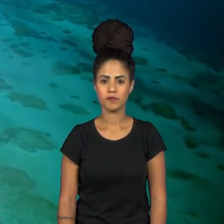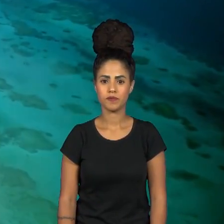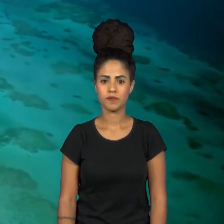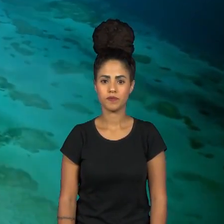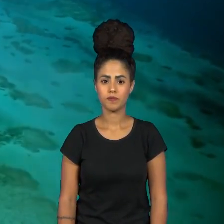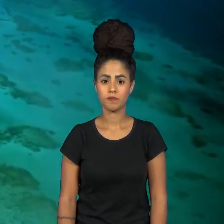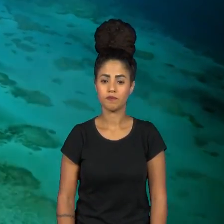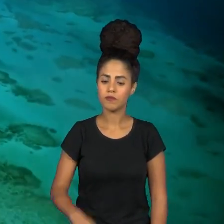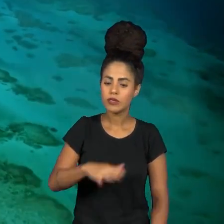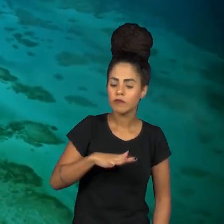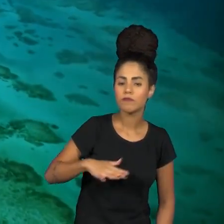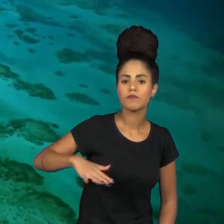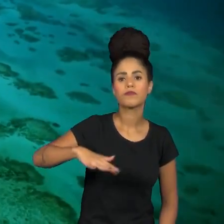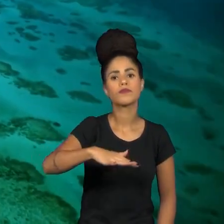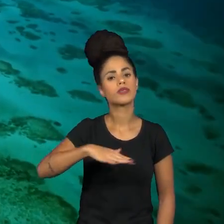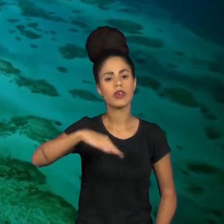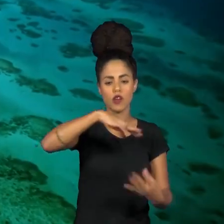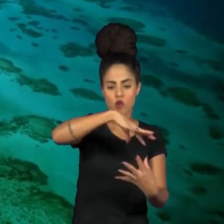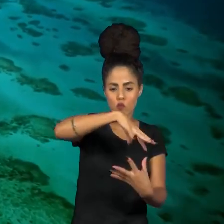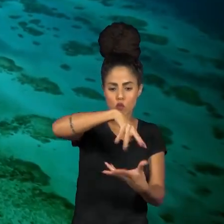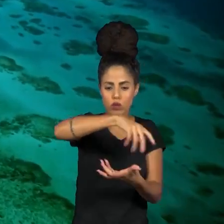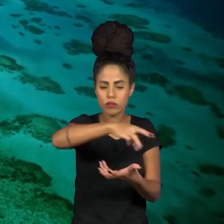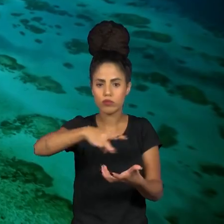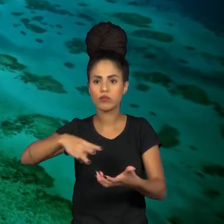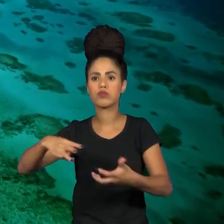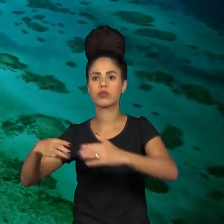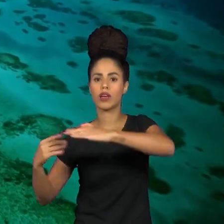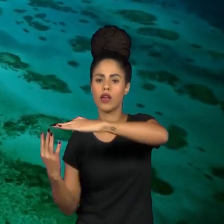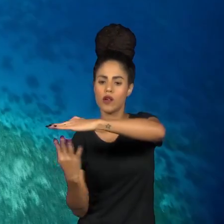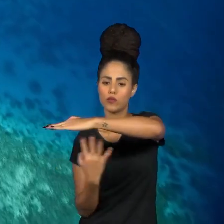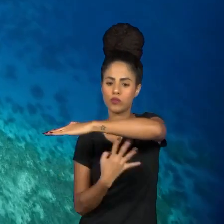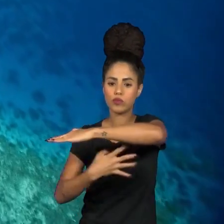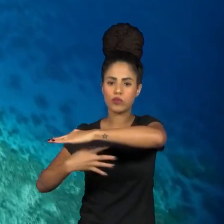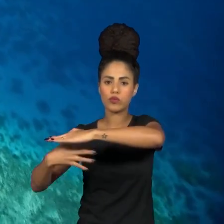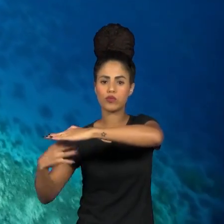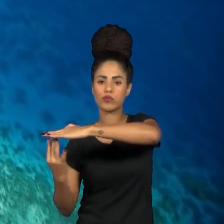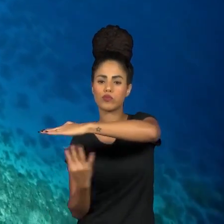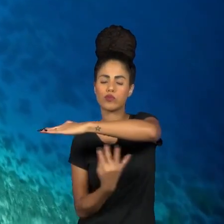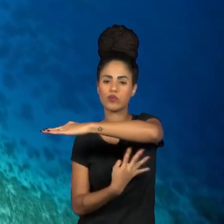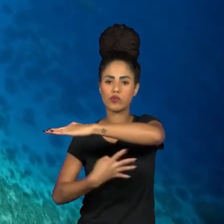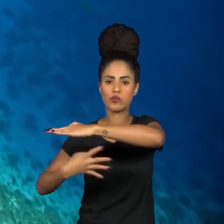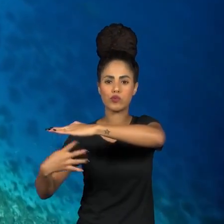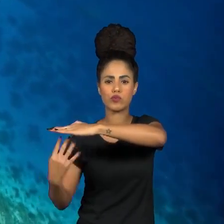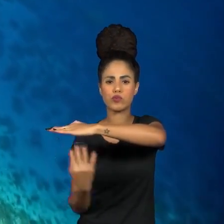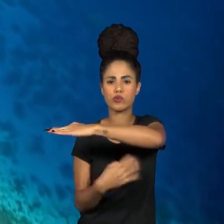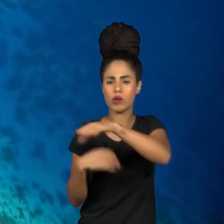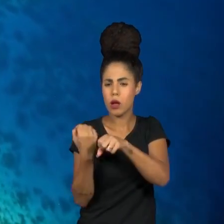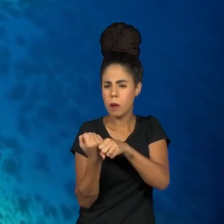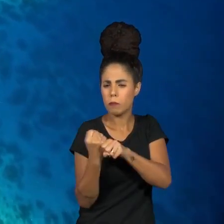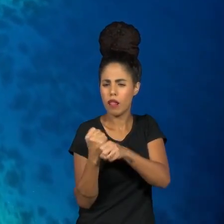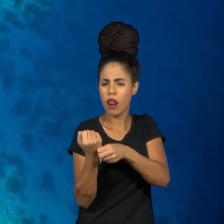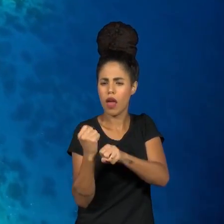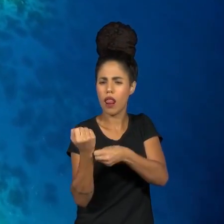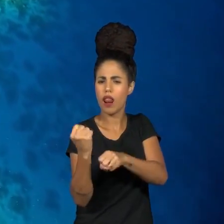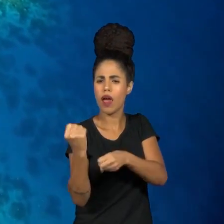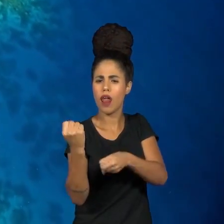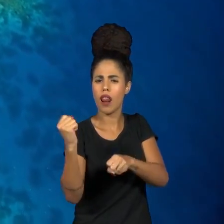A área total do planeta coberta por recifes de coral é maior do que se pensava.